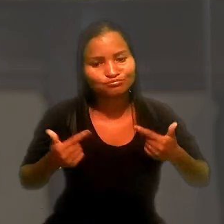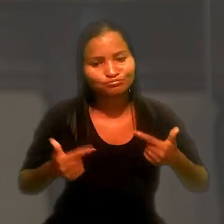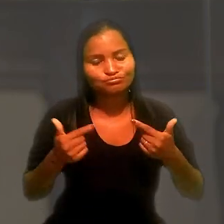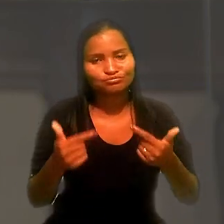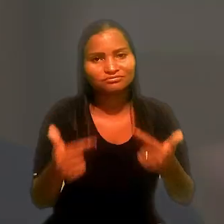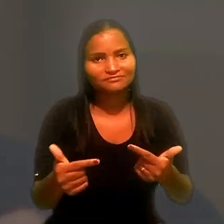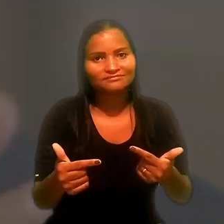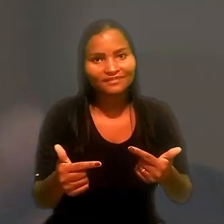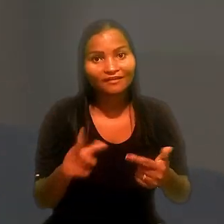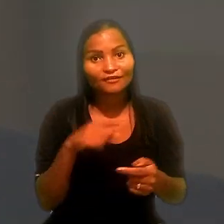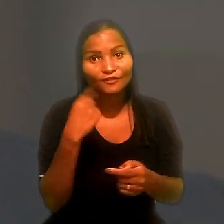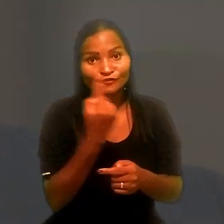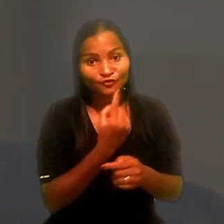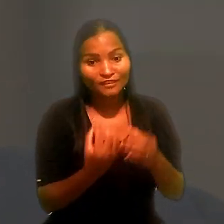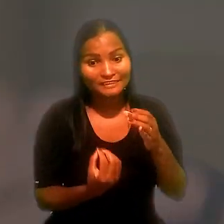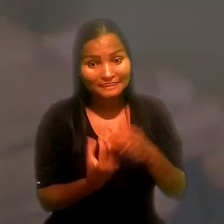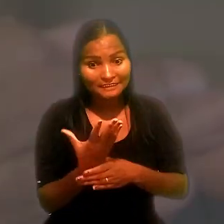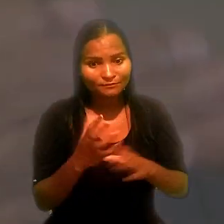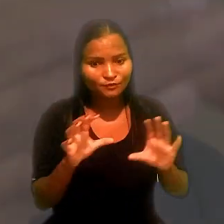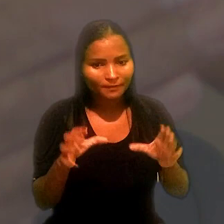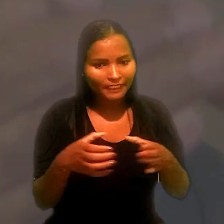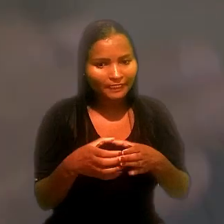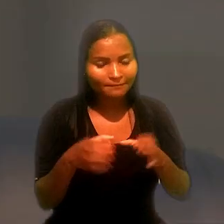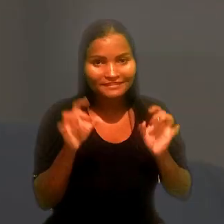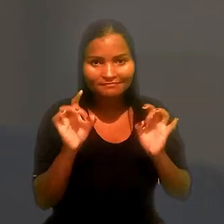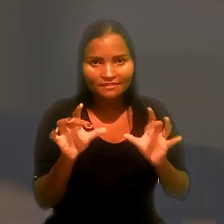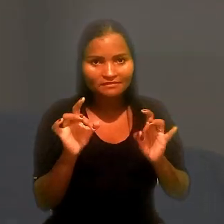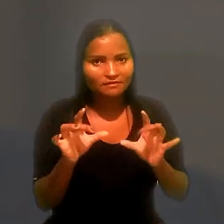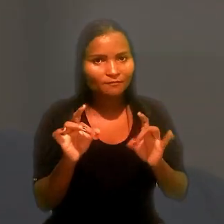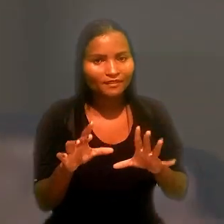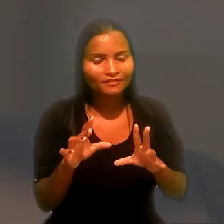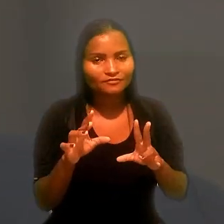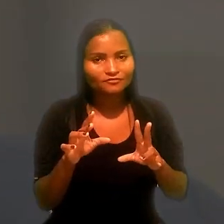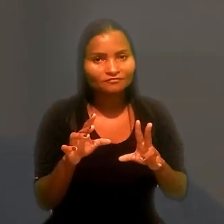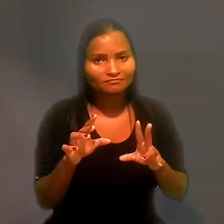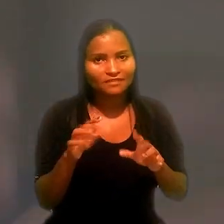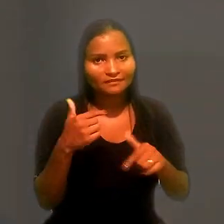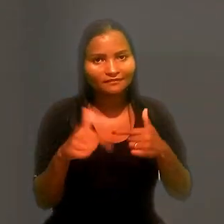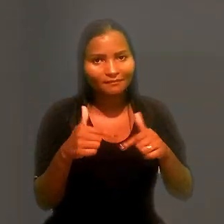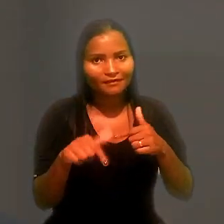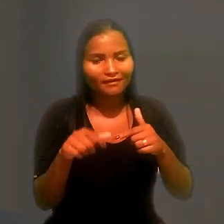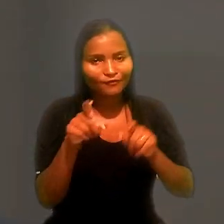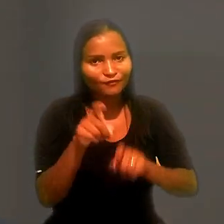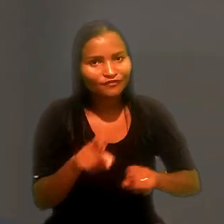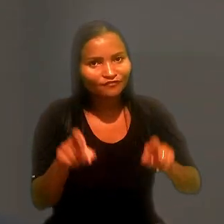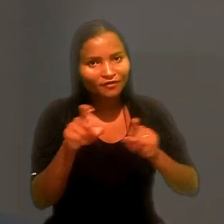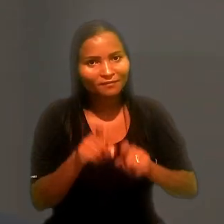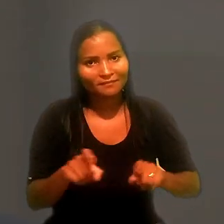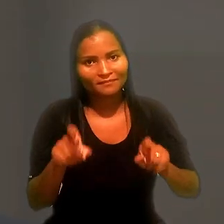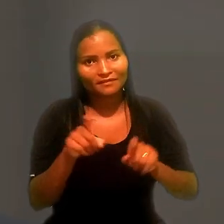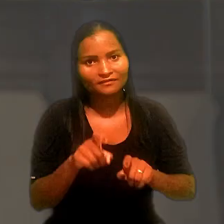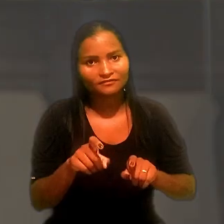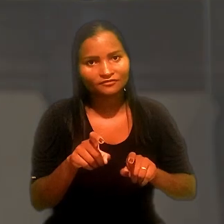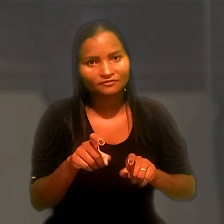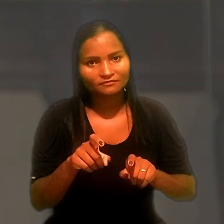avança muito, né? Formamos uma equipe especialmente sobre a questão de informática,